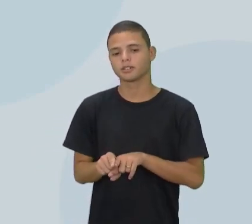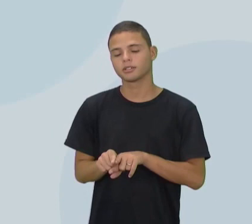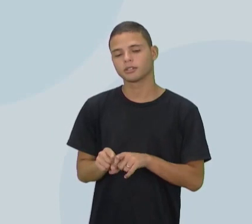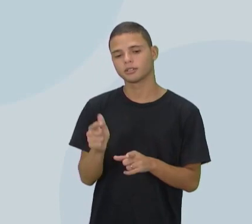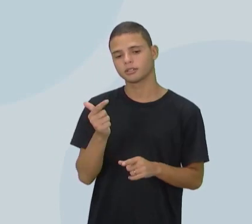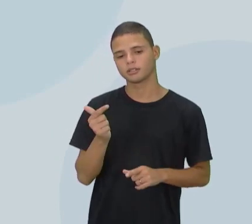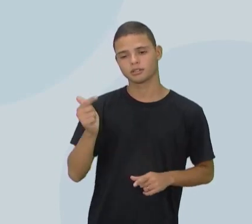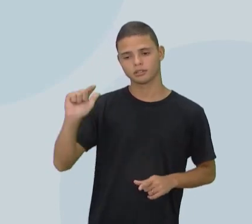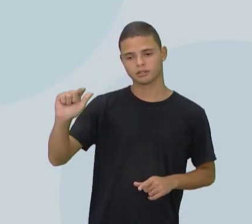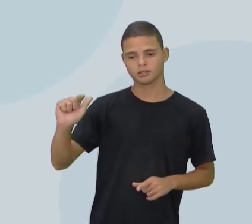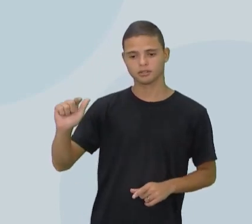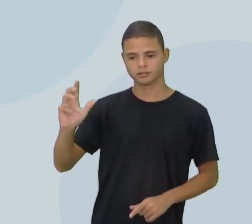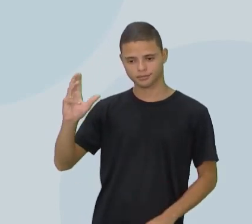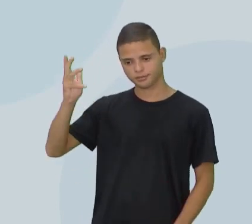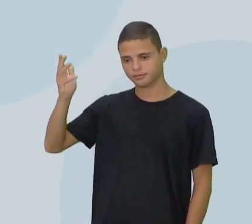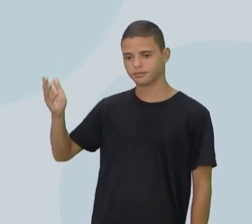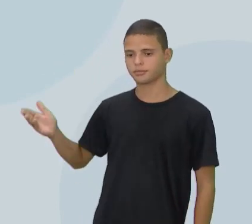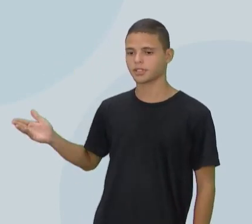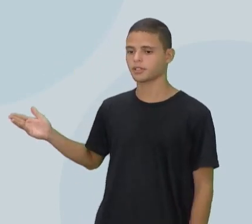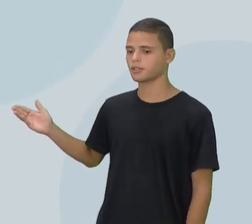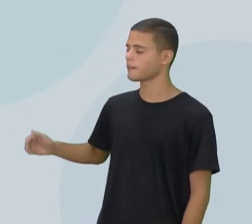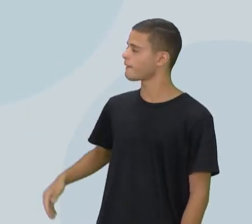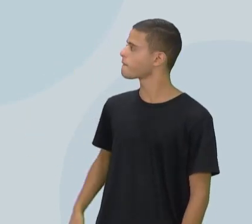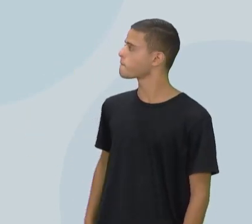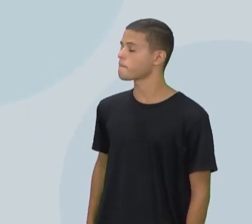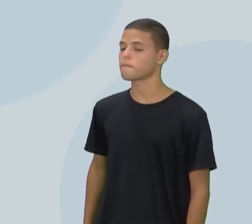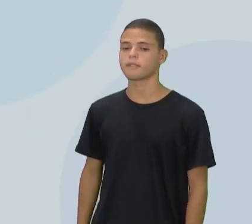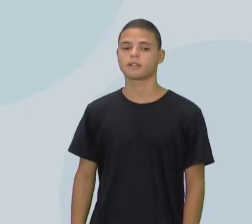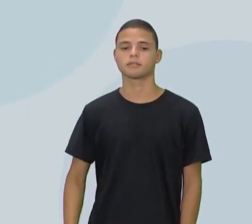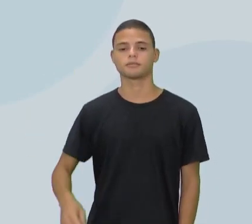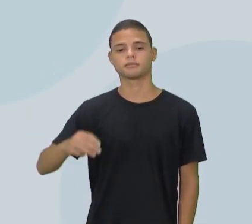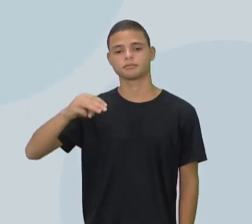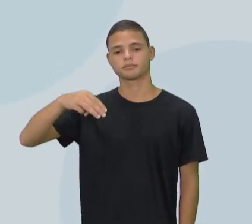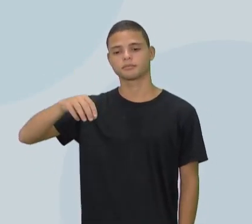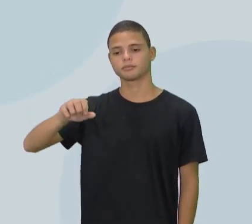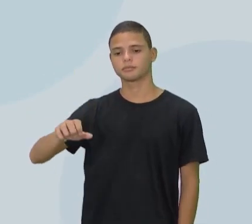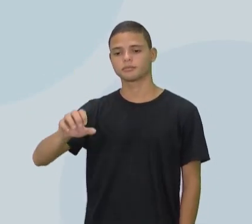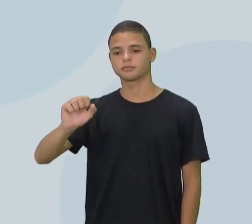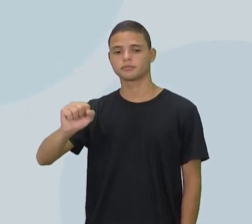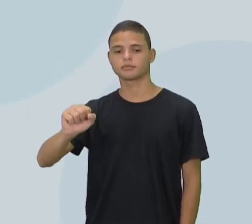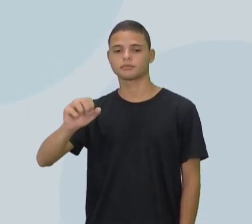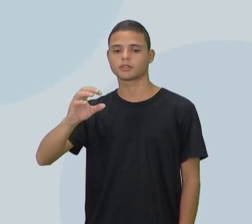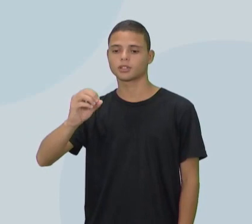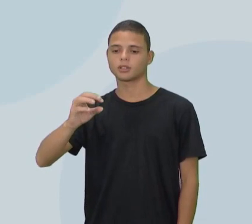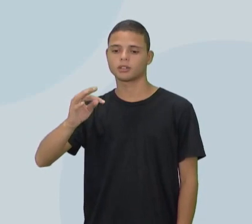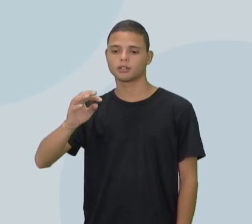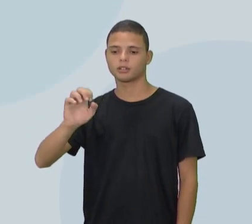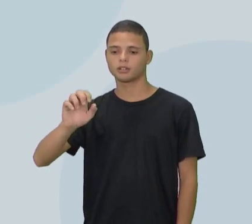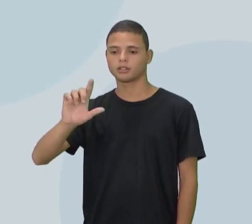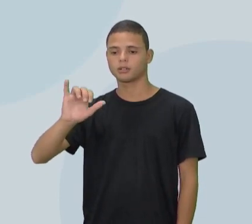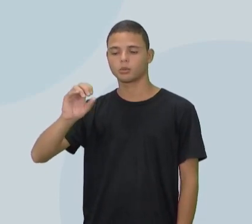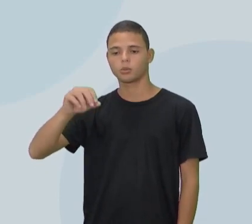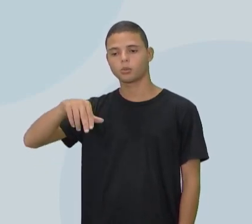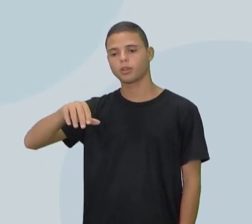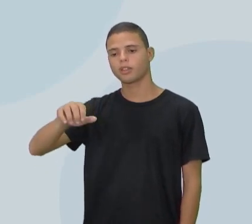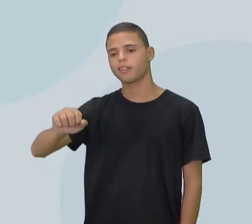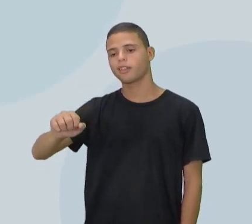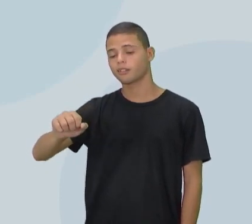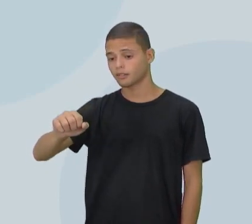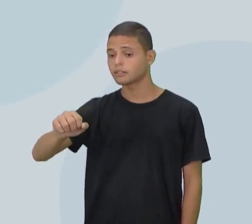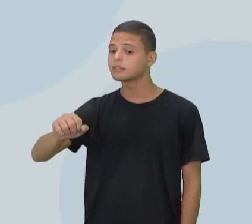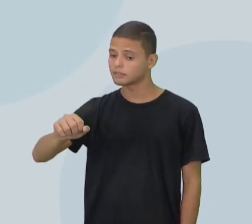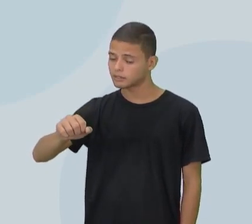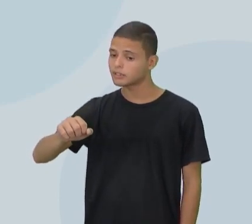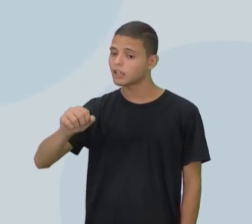uma outra patologia que recebe a denominação de mesotelioma, que é uma forma rara de câncer,